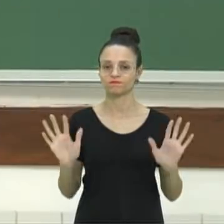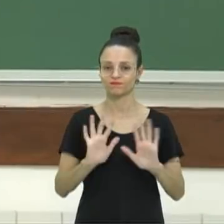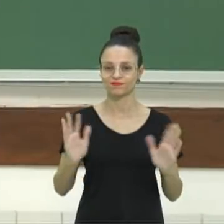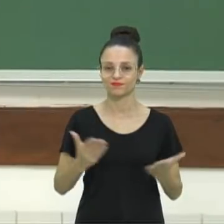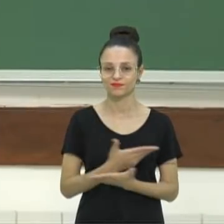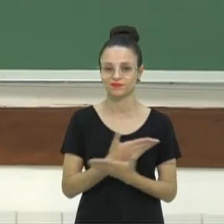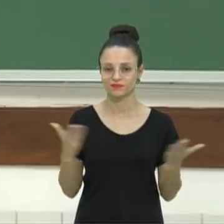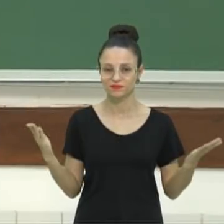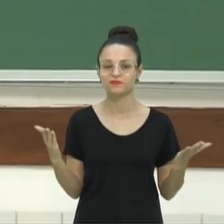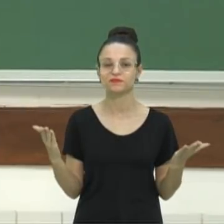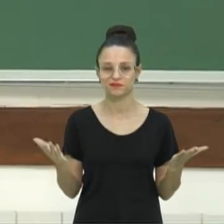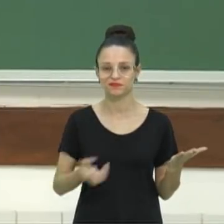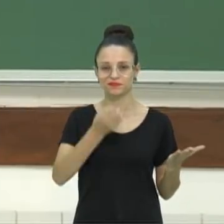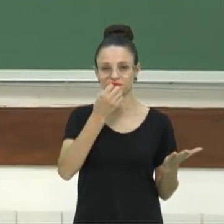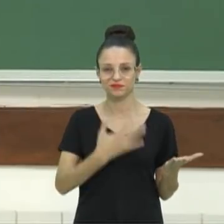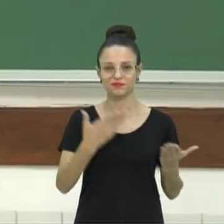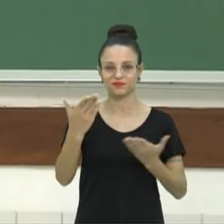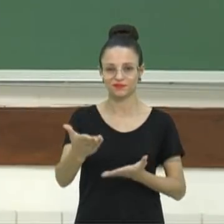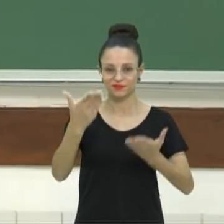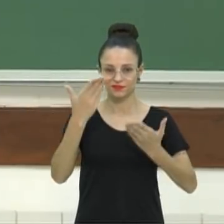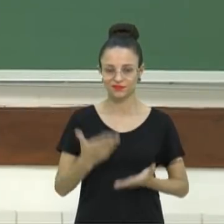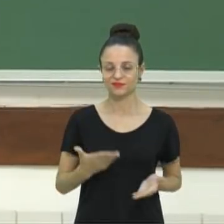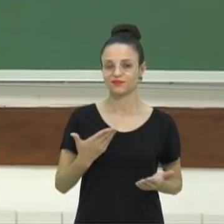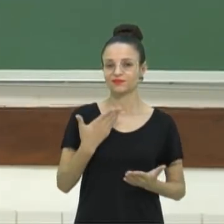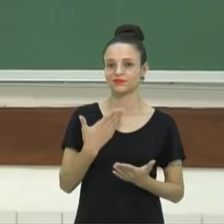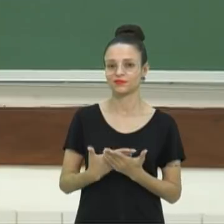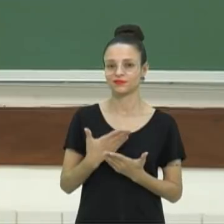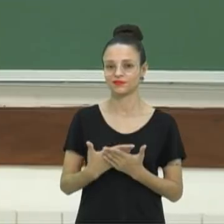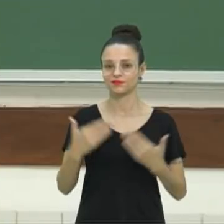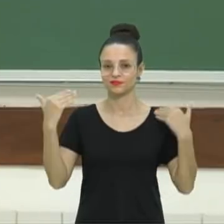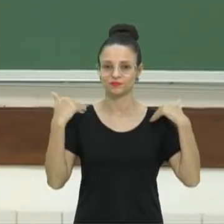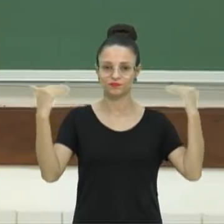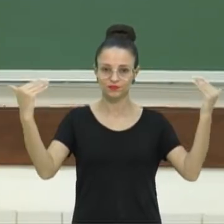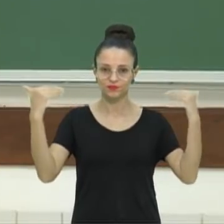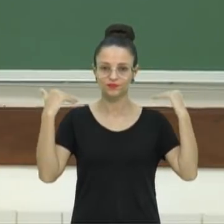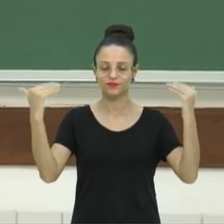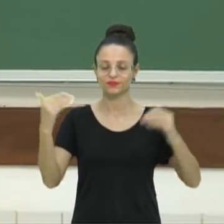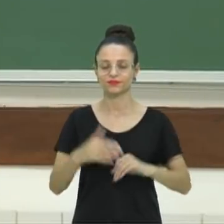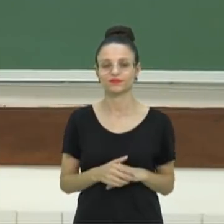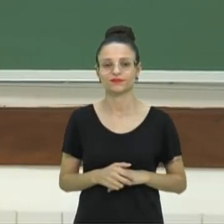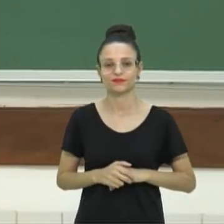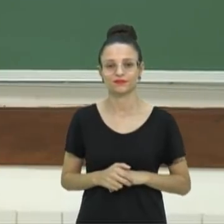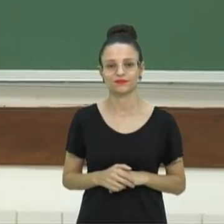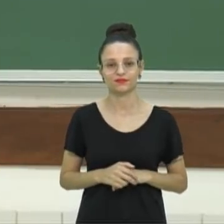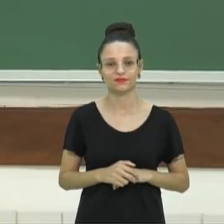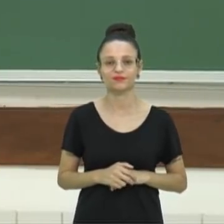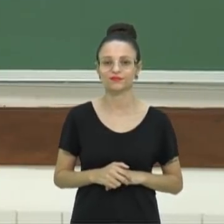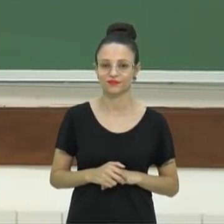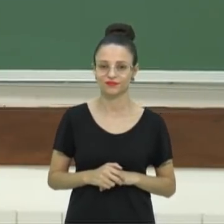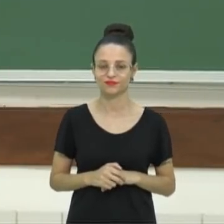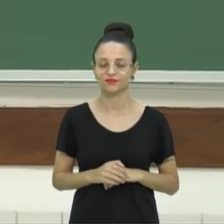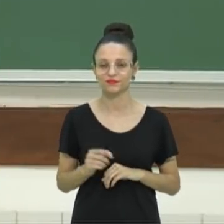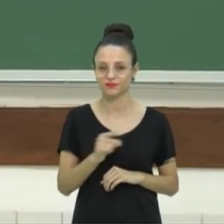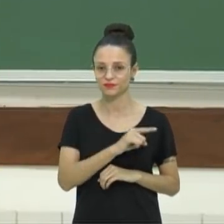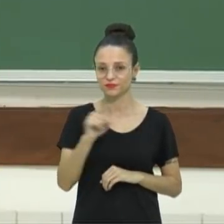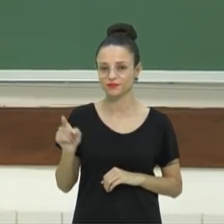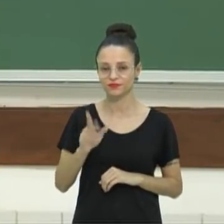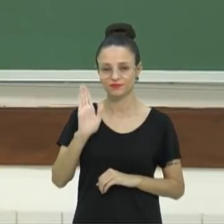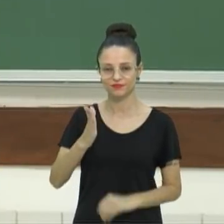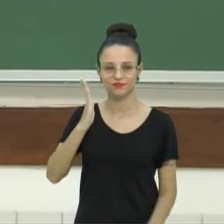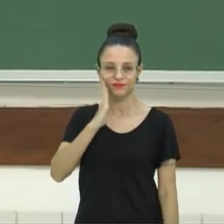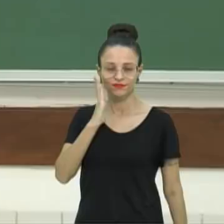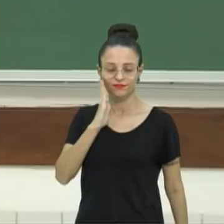Senhoras e senhores, bem-vindos para a nossa aula de Educação Física. Como vocês já sabem, né, estamos no terceiro